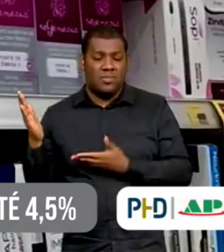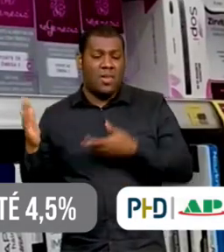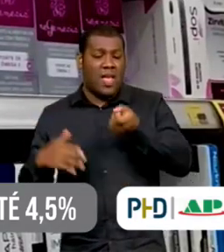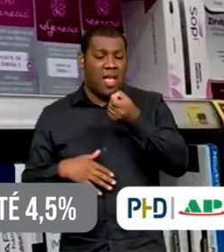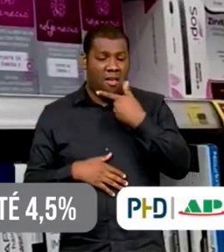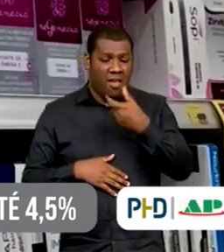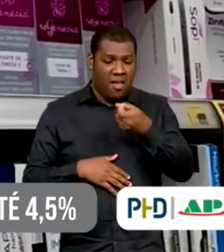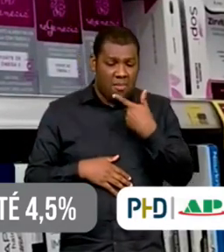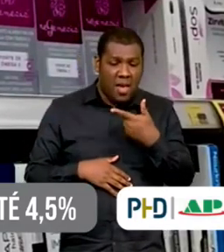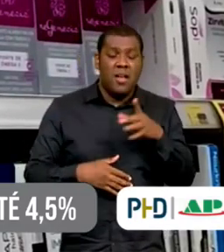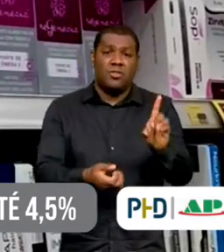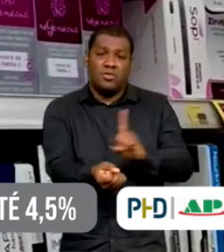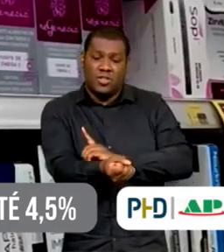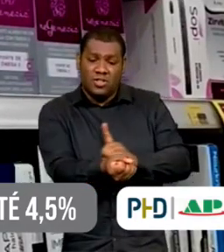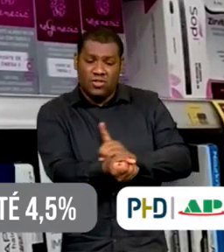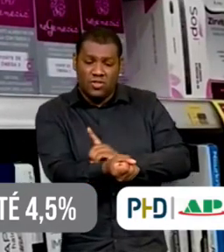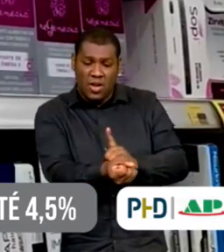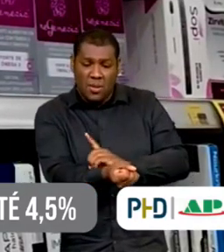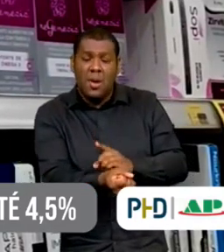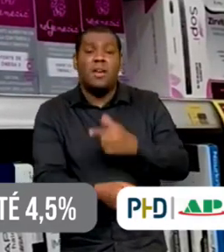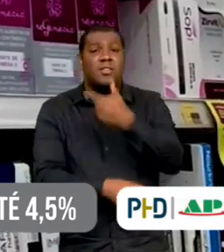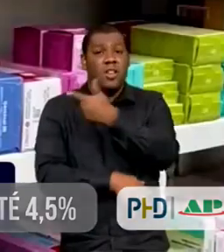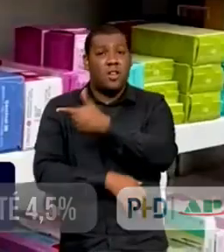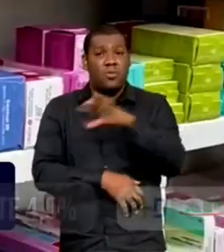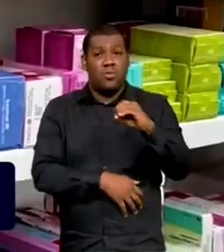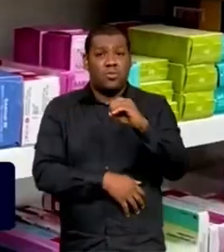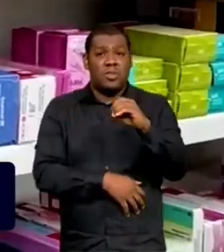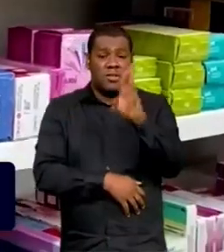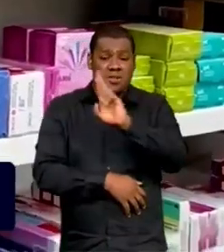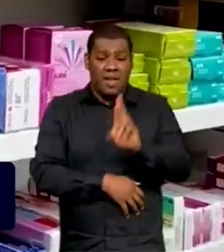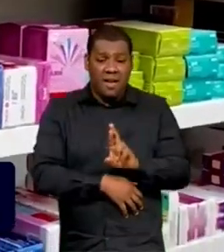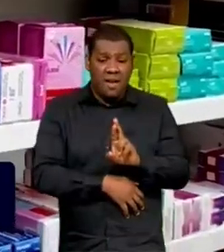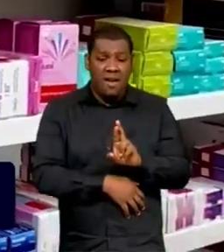uma definição de teto permitido de reajuste fecha aspas